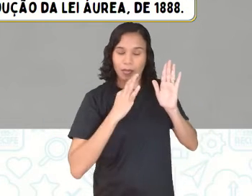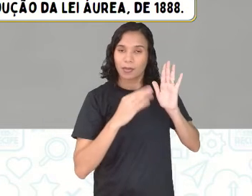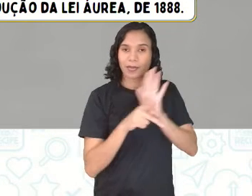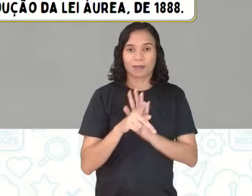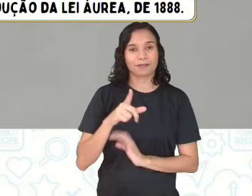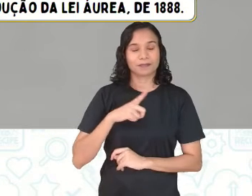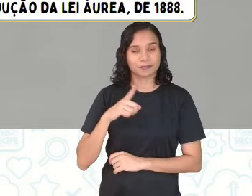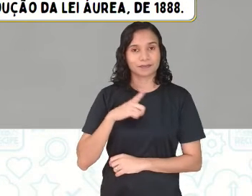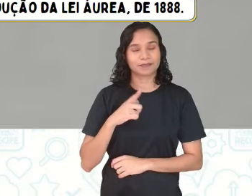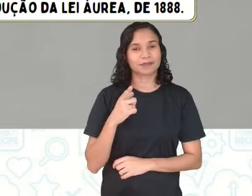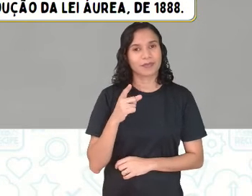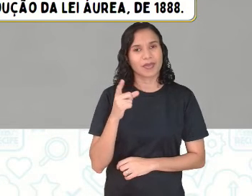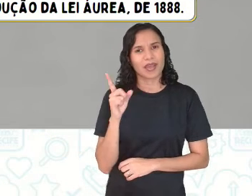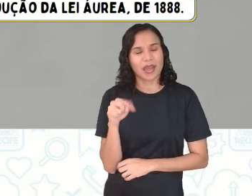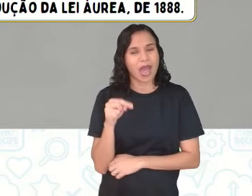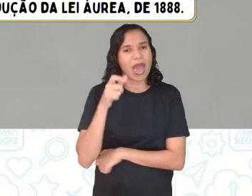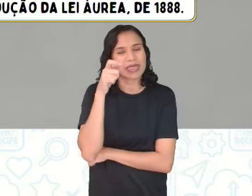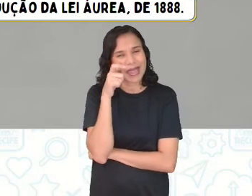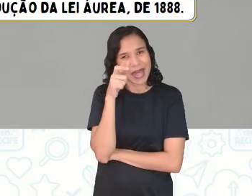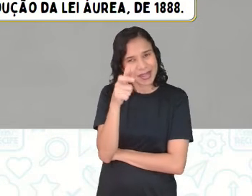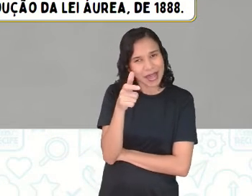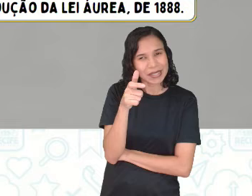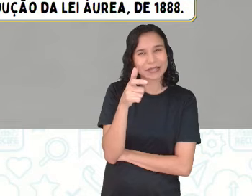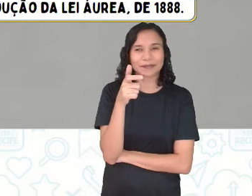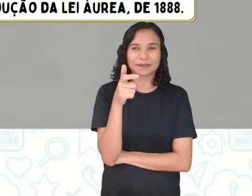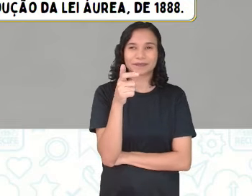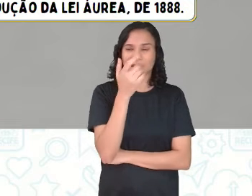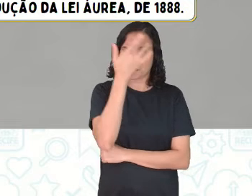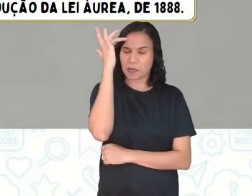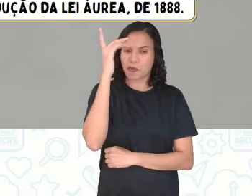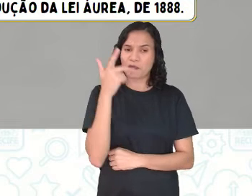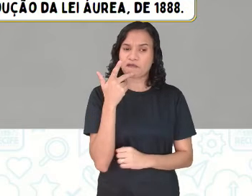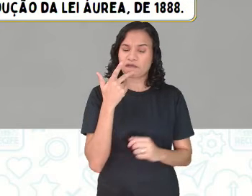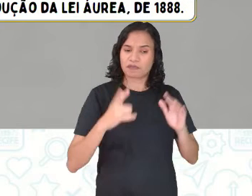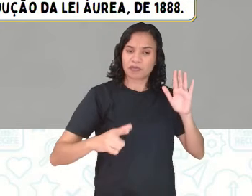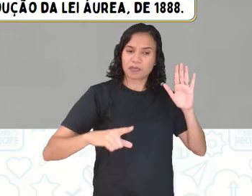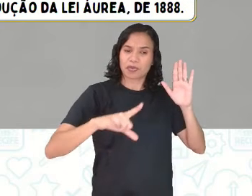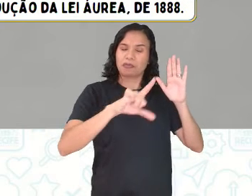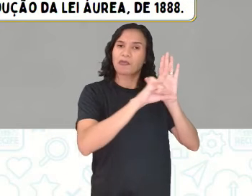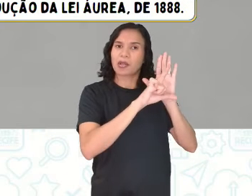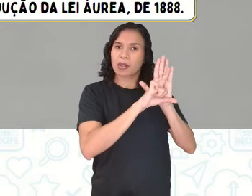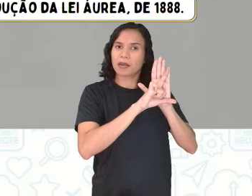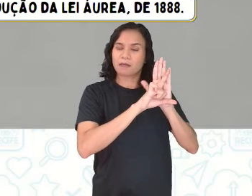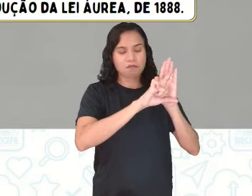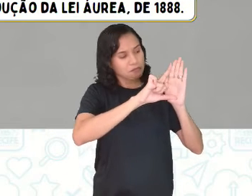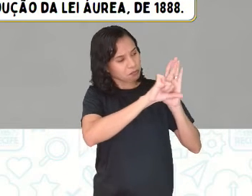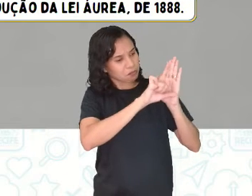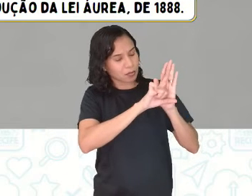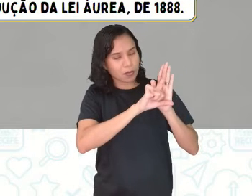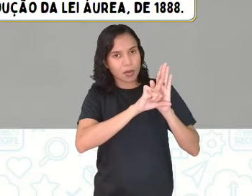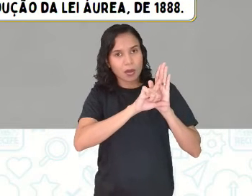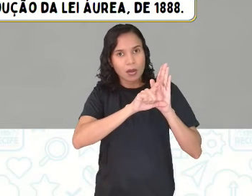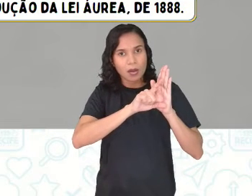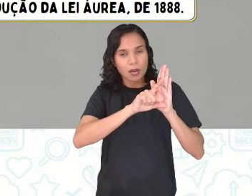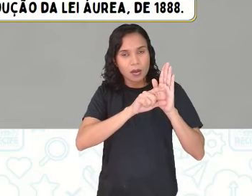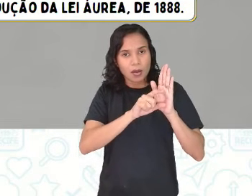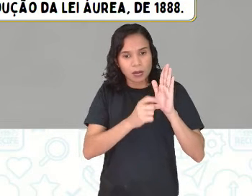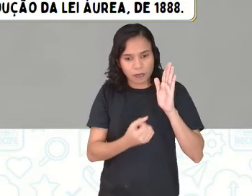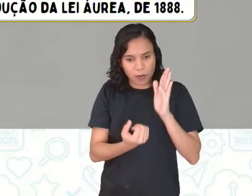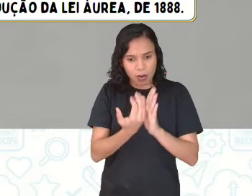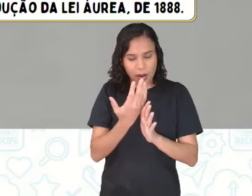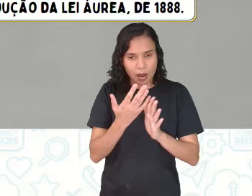fundo. E, assim, é muito interessante, né, você ter uma lei para uma população ali, né,